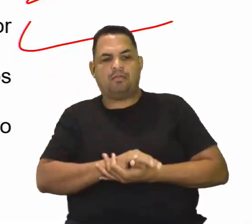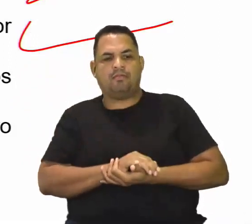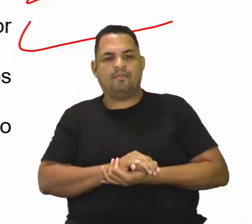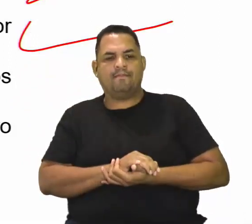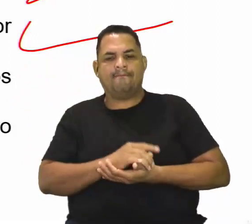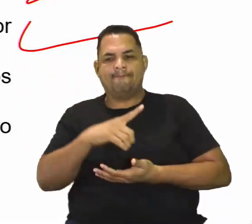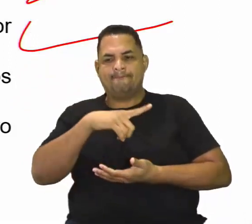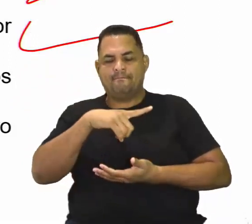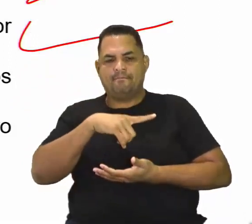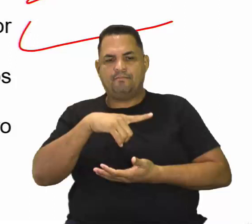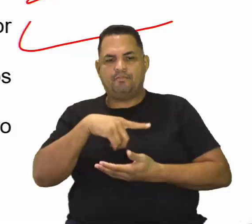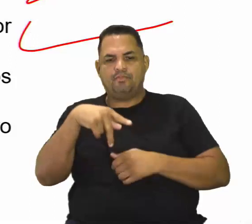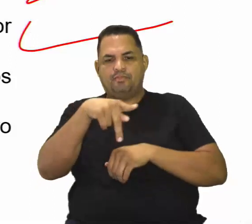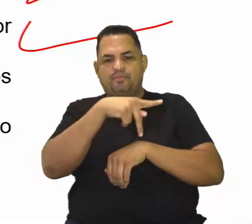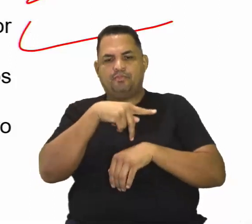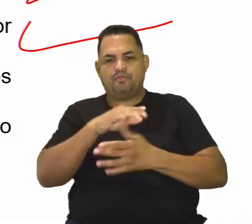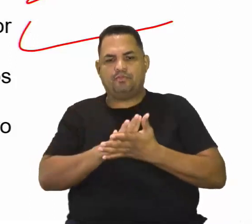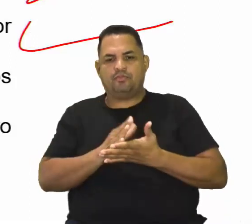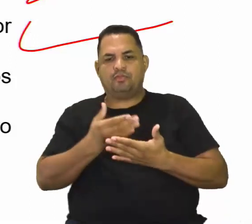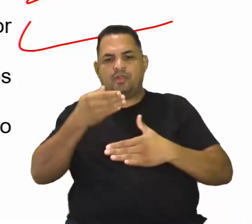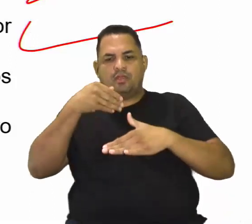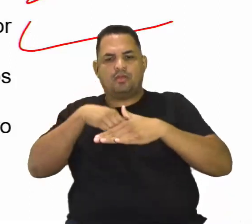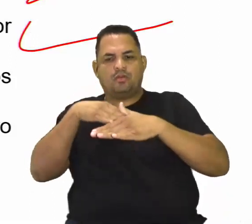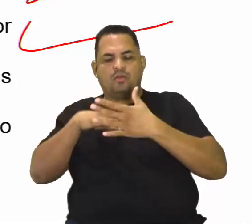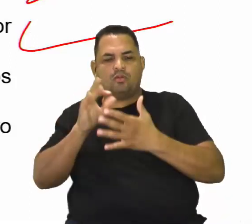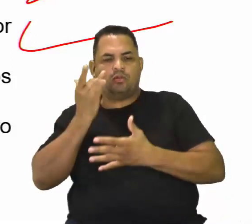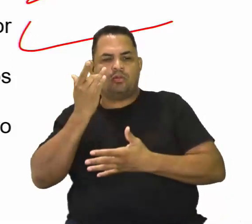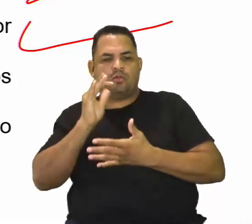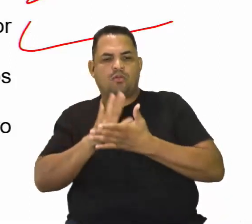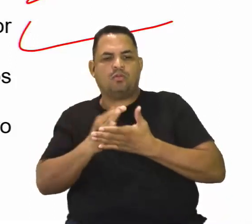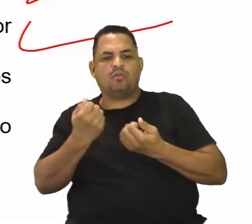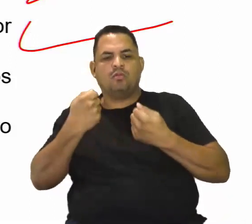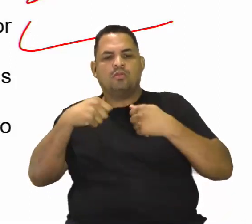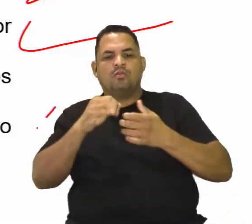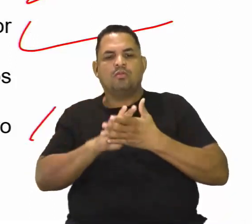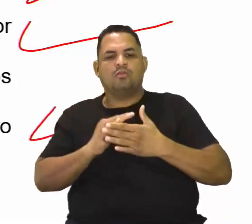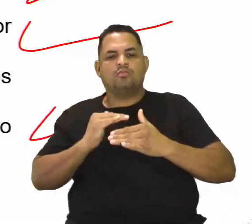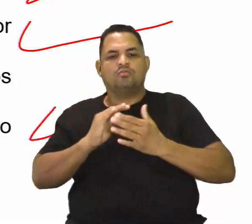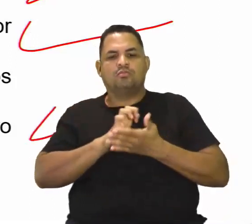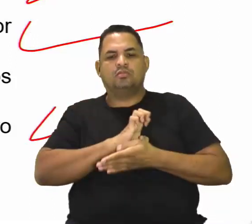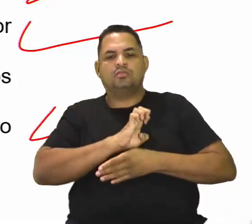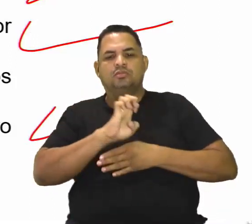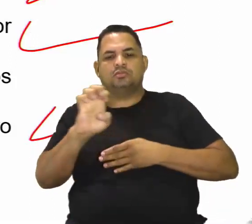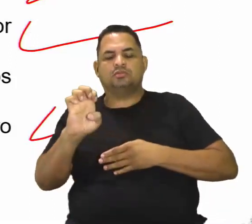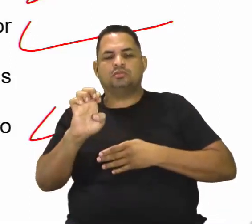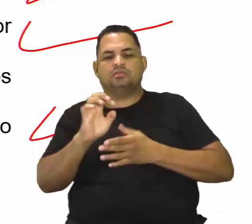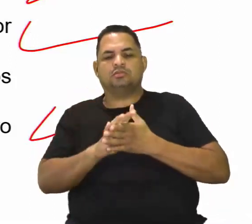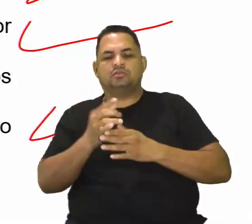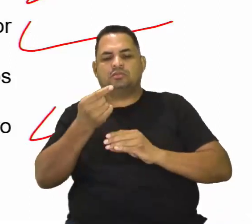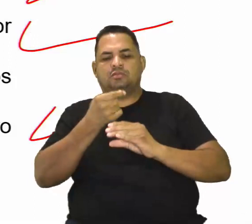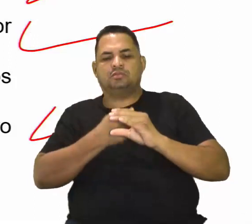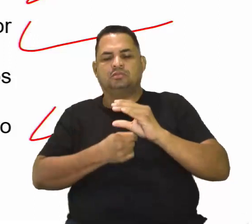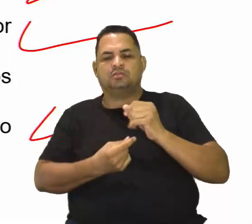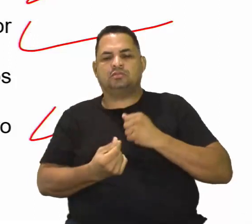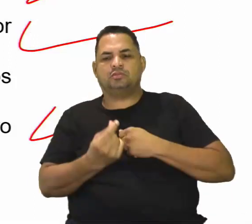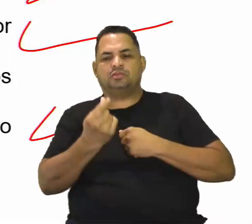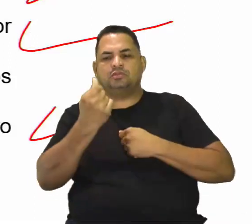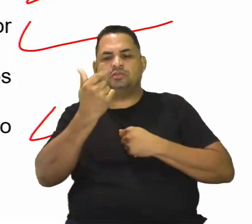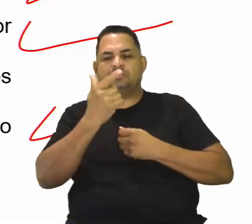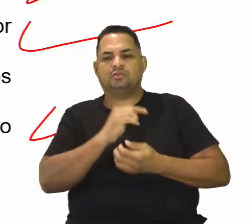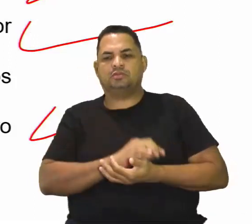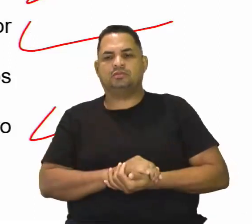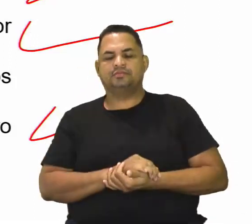A existência no país de enorme reserva de ouro que permitir elevada exportação de capital?